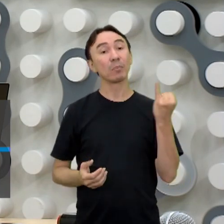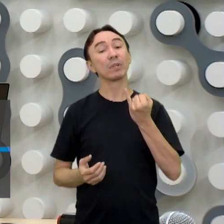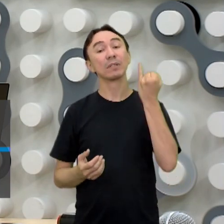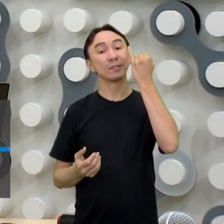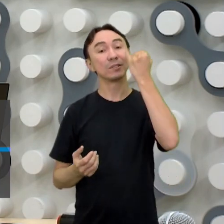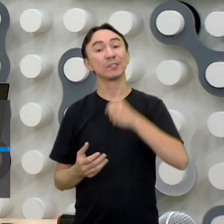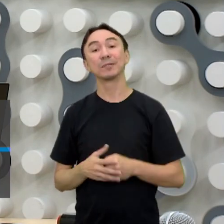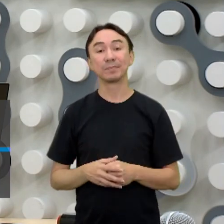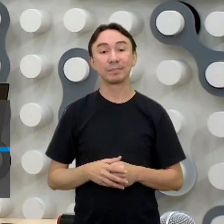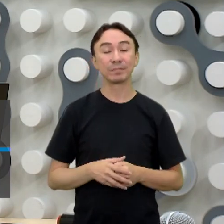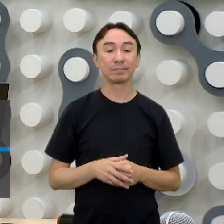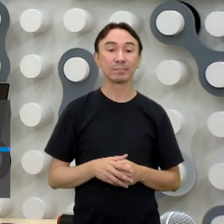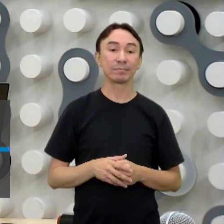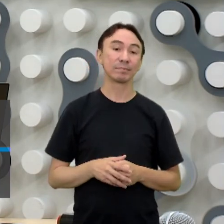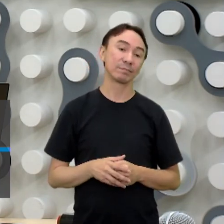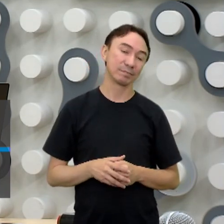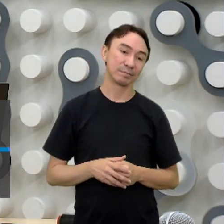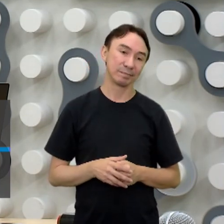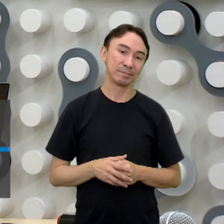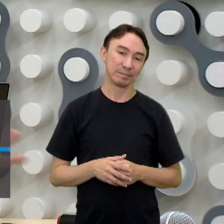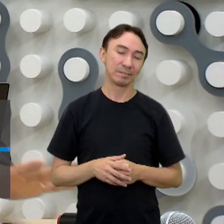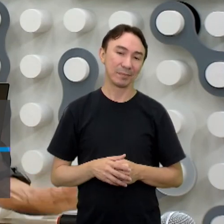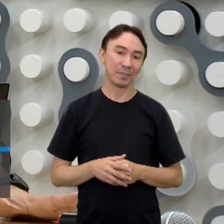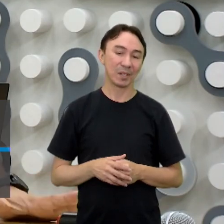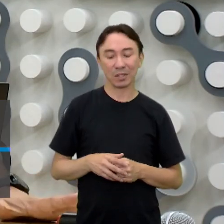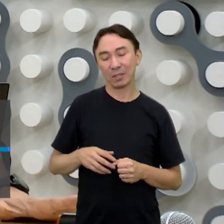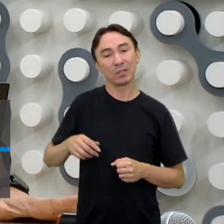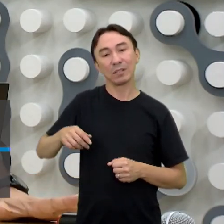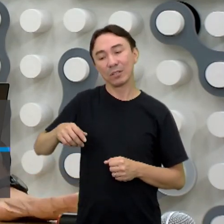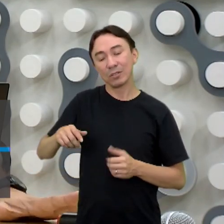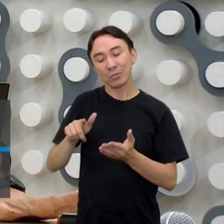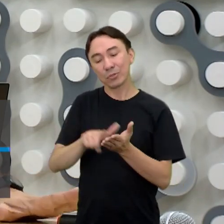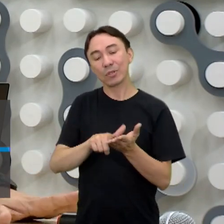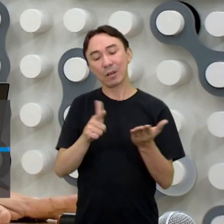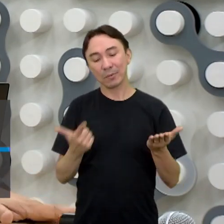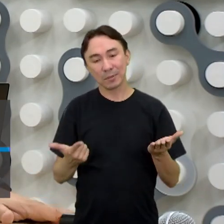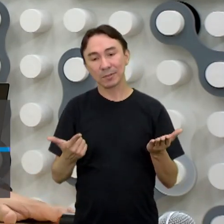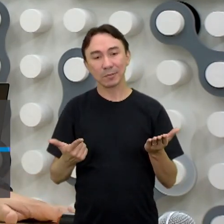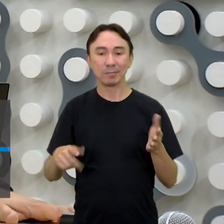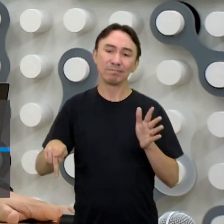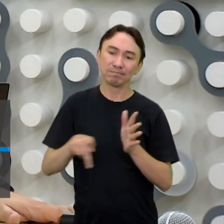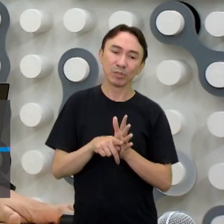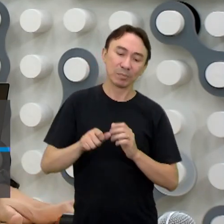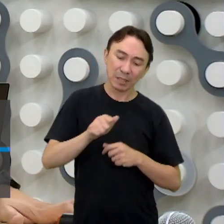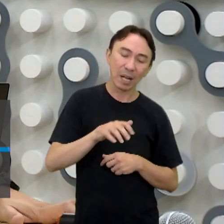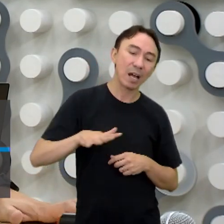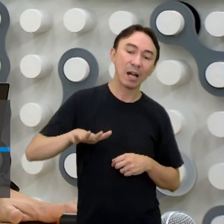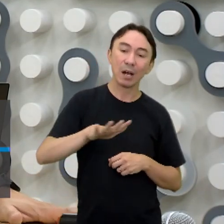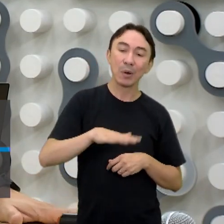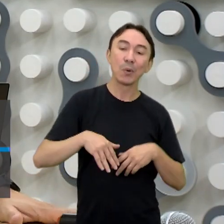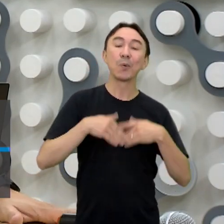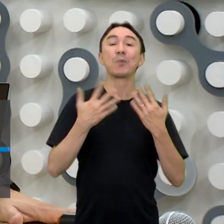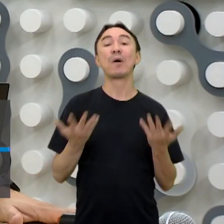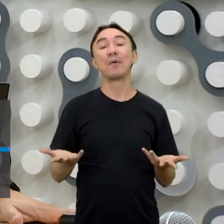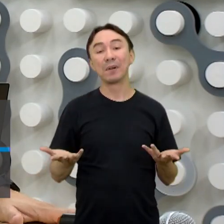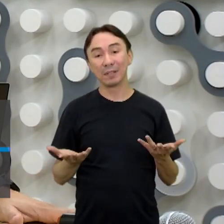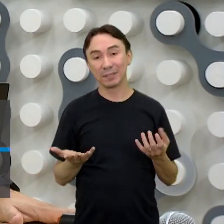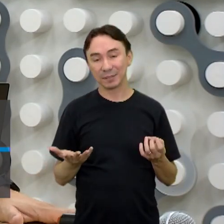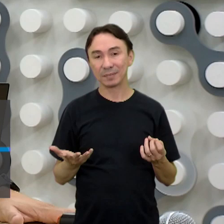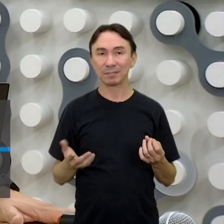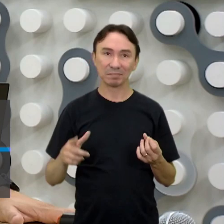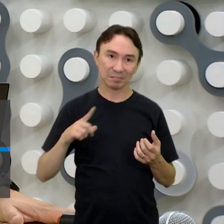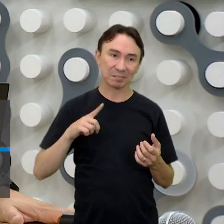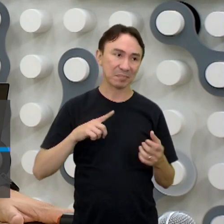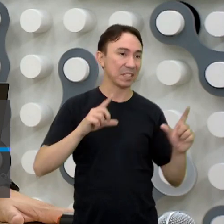só, qual é a especialidade do nosso jornal? Alguns jornais, e a maioria deles, as emissoras de